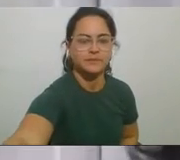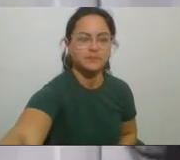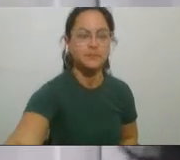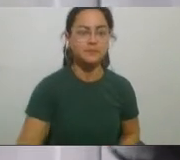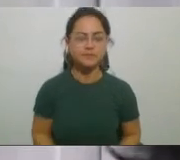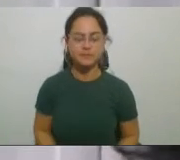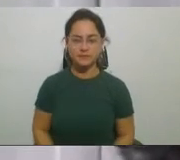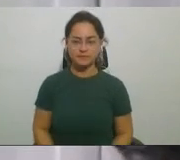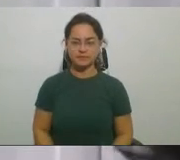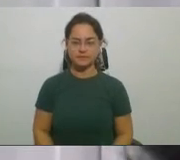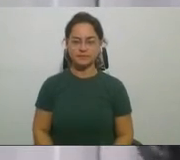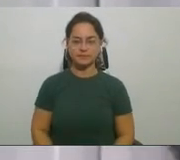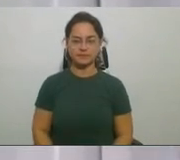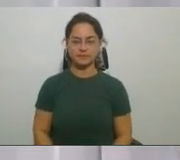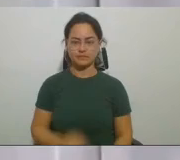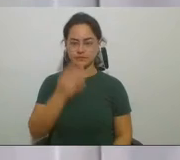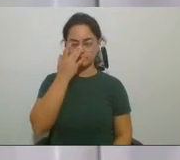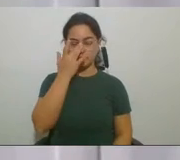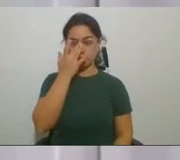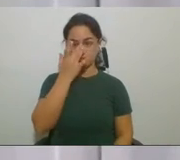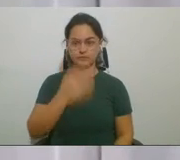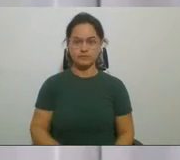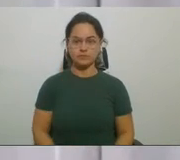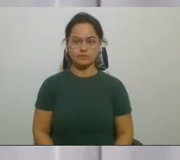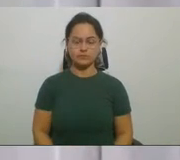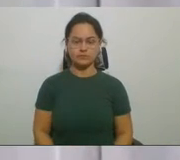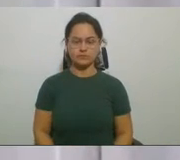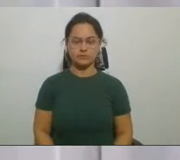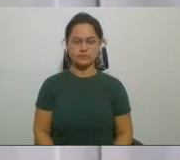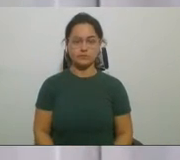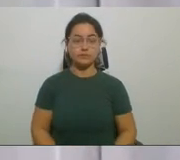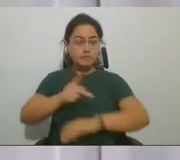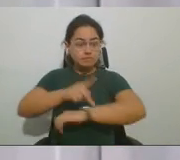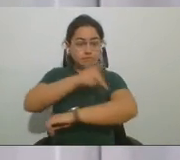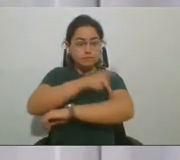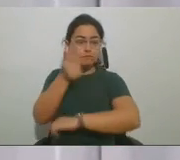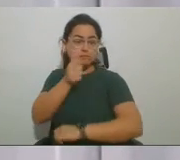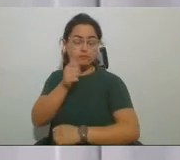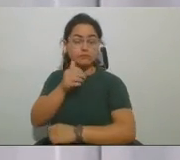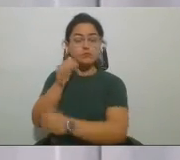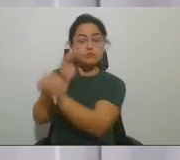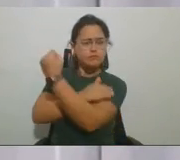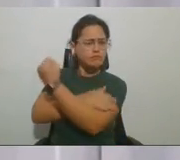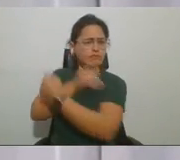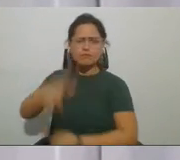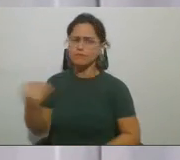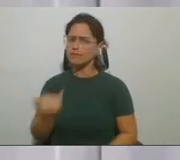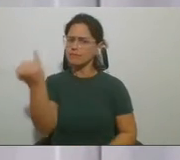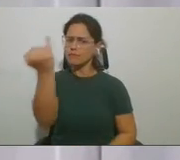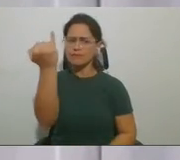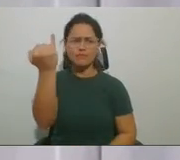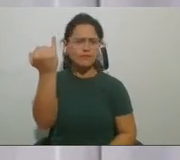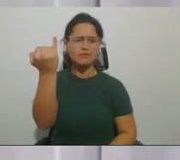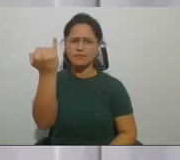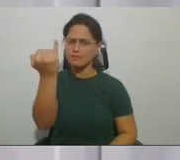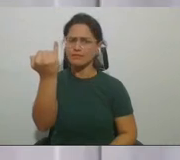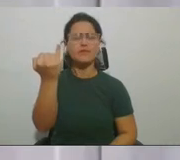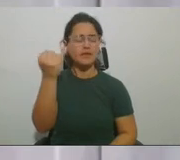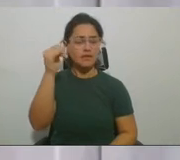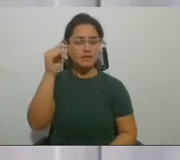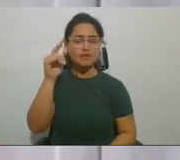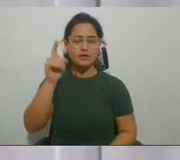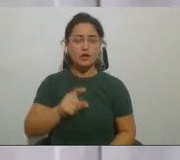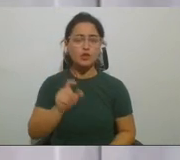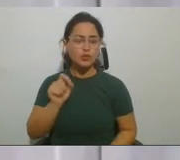Las pedagogías feministas son fundamentales porque son una... São fundamentais, porque são uma remoção de